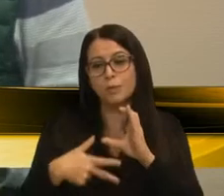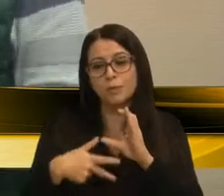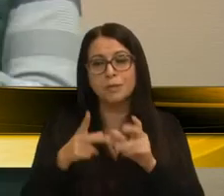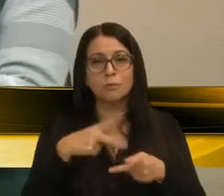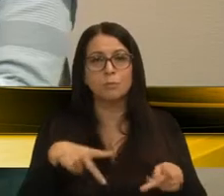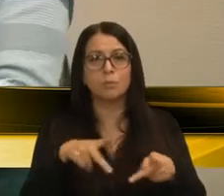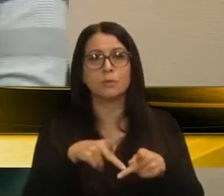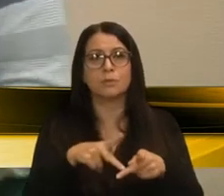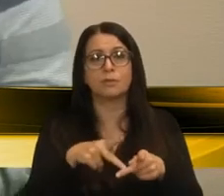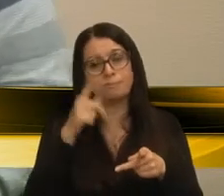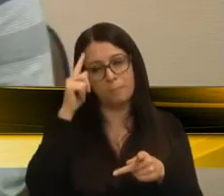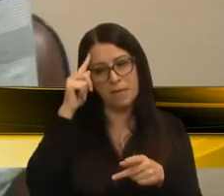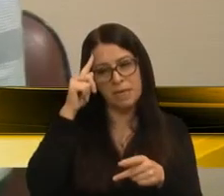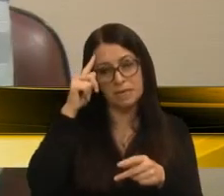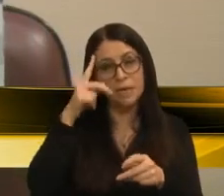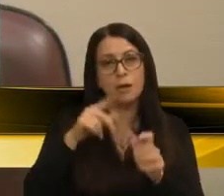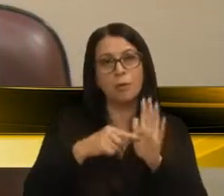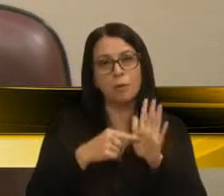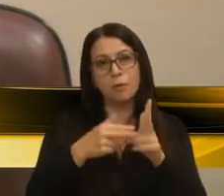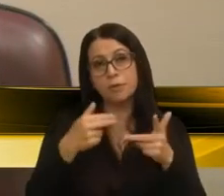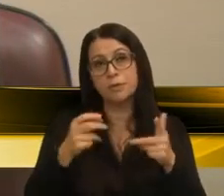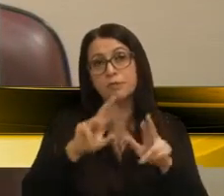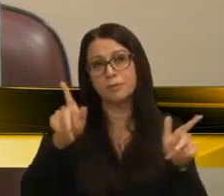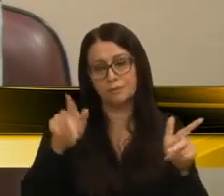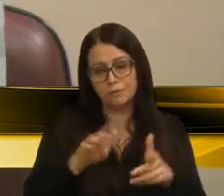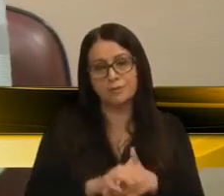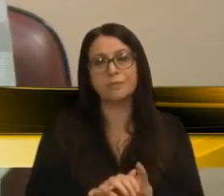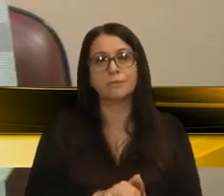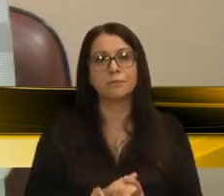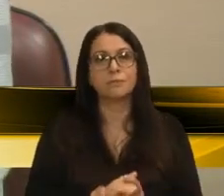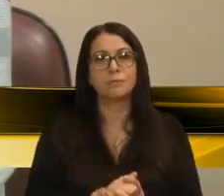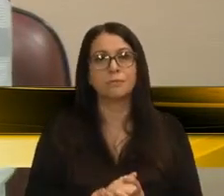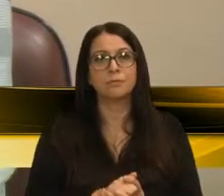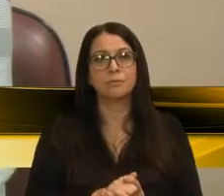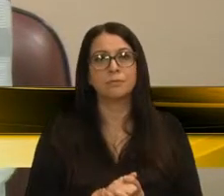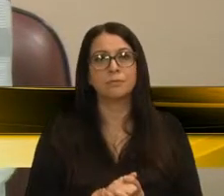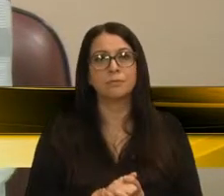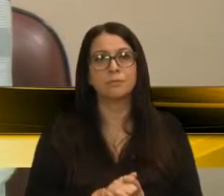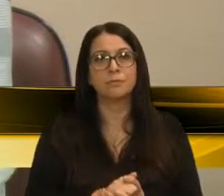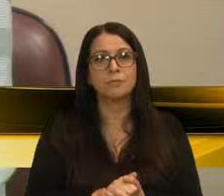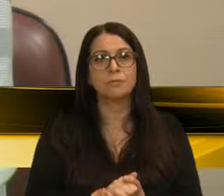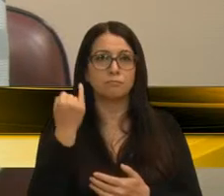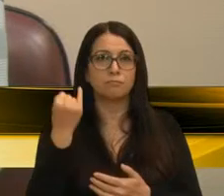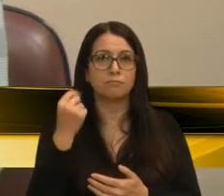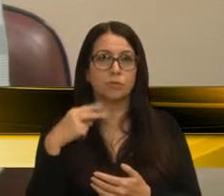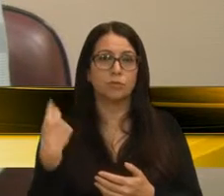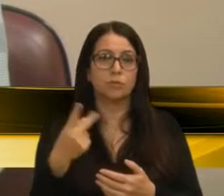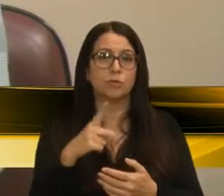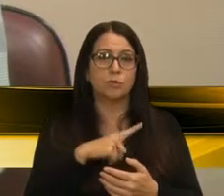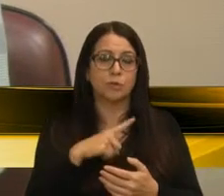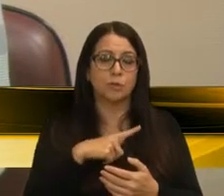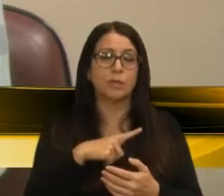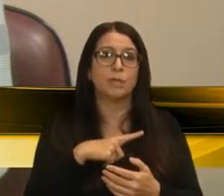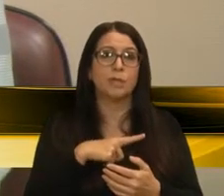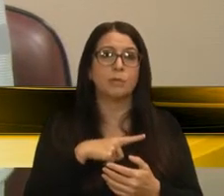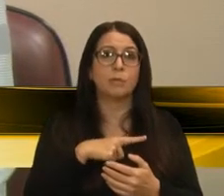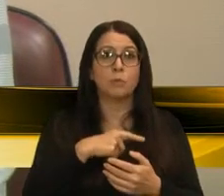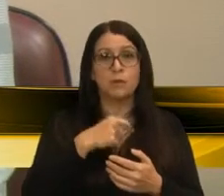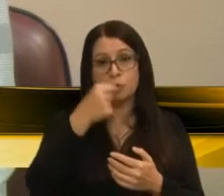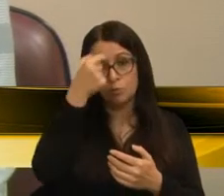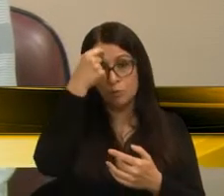população querendo vender uma imagem. E isso, para nós, é de fundamental importância essa